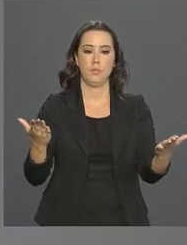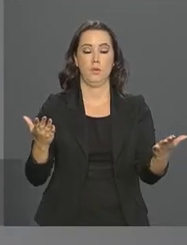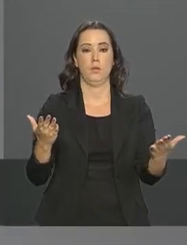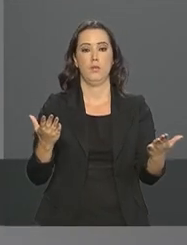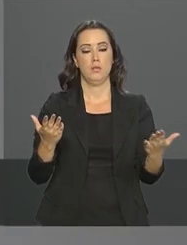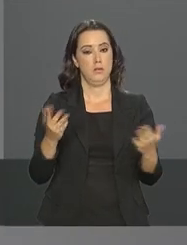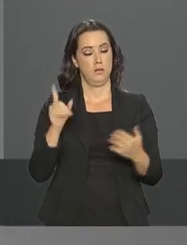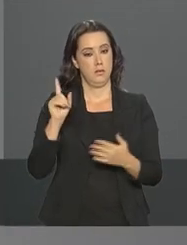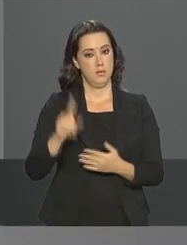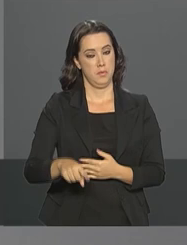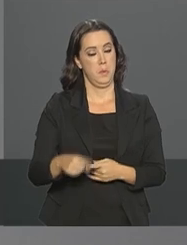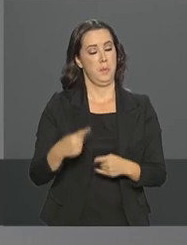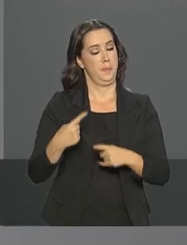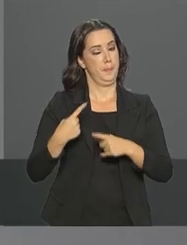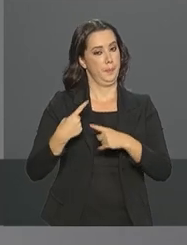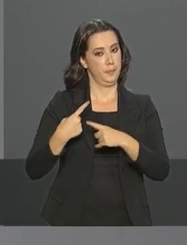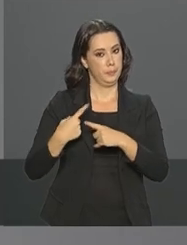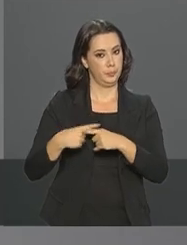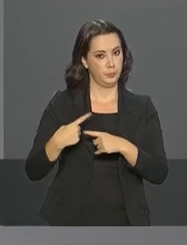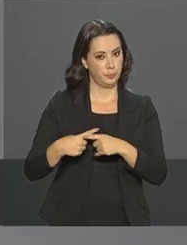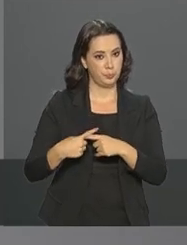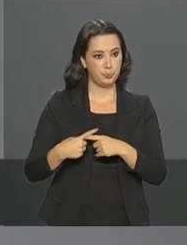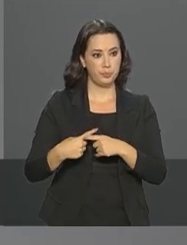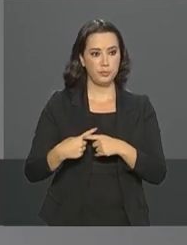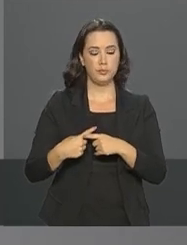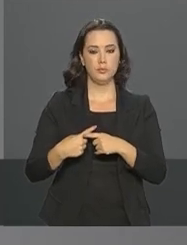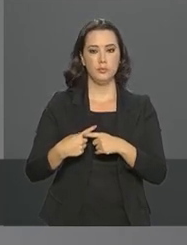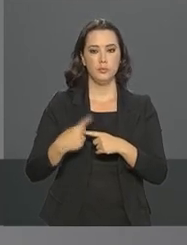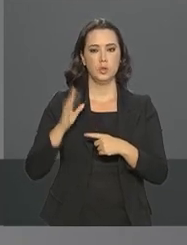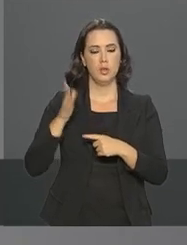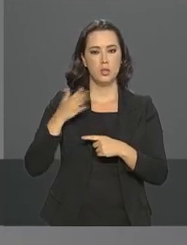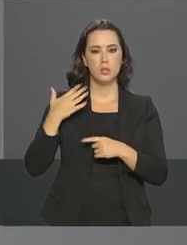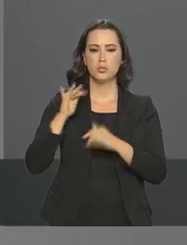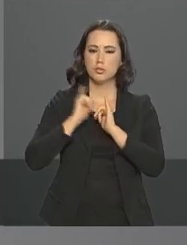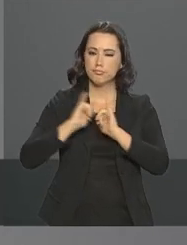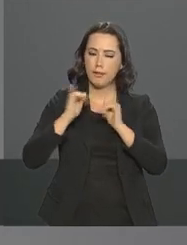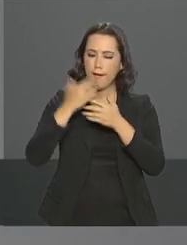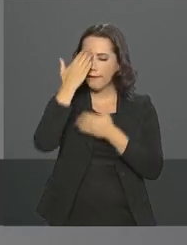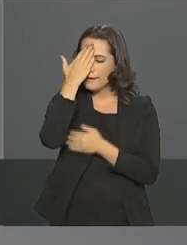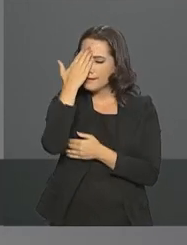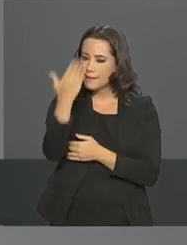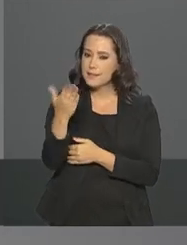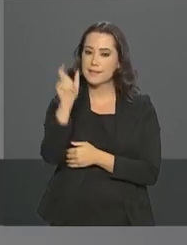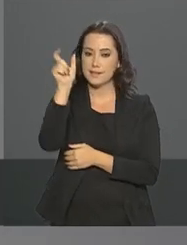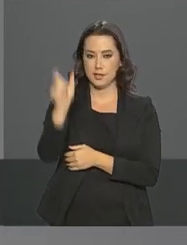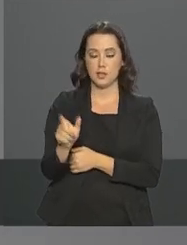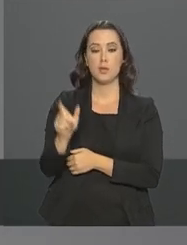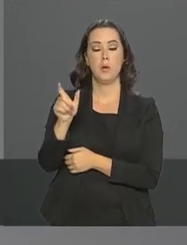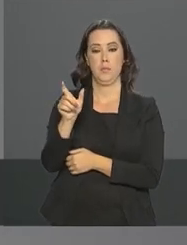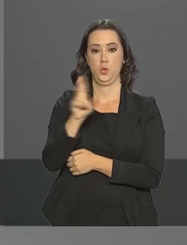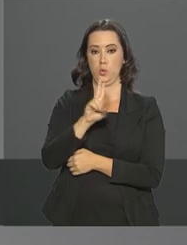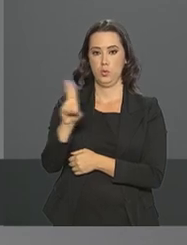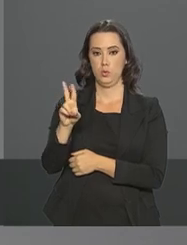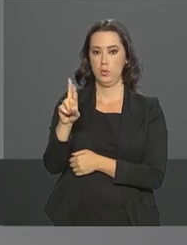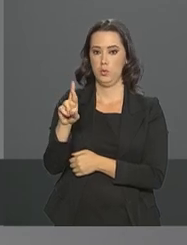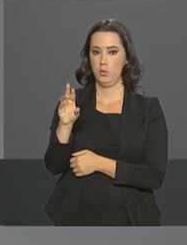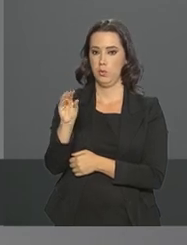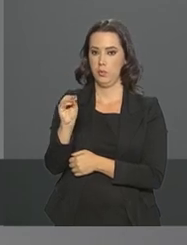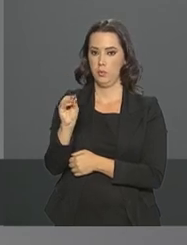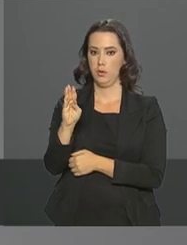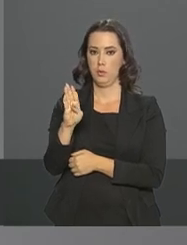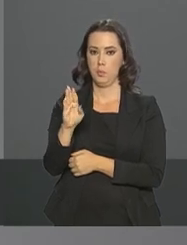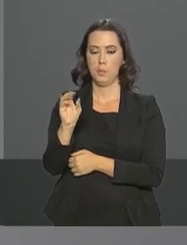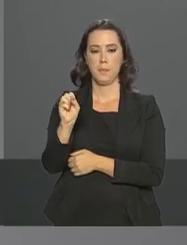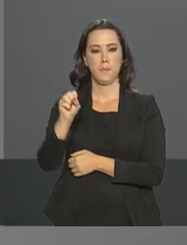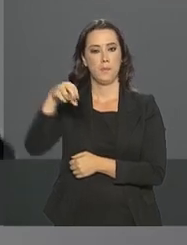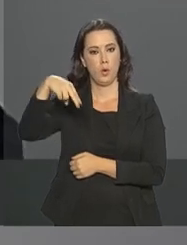que eu faço já o seu agradecimento robson andrade ea